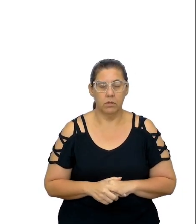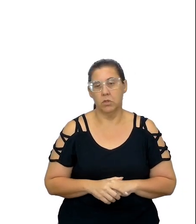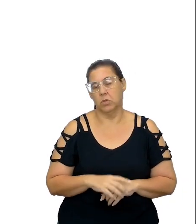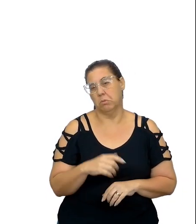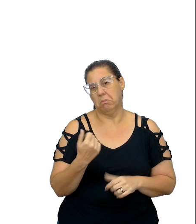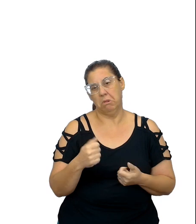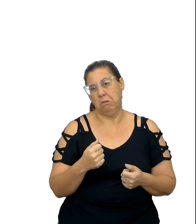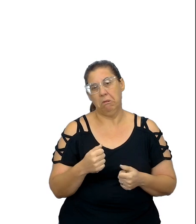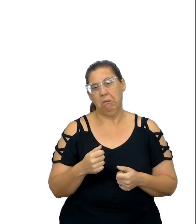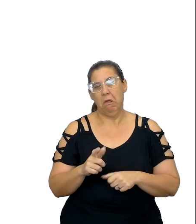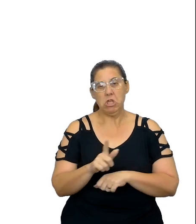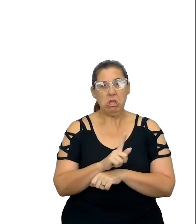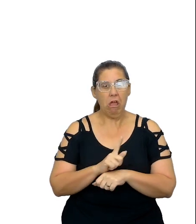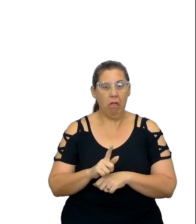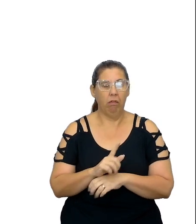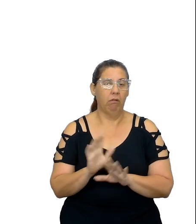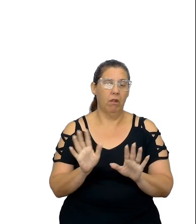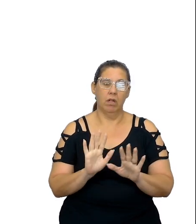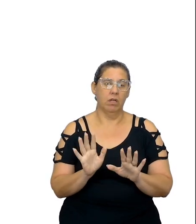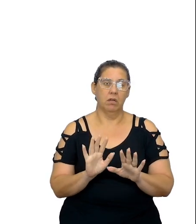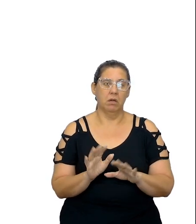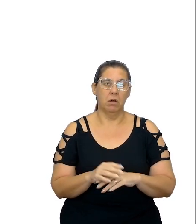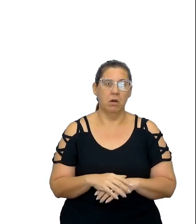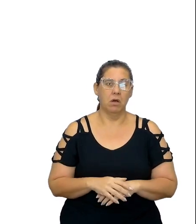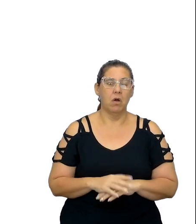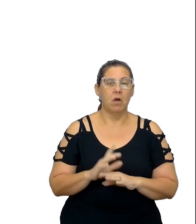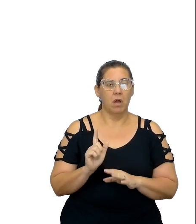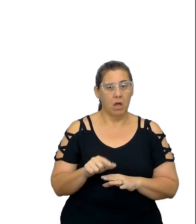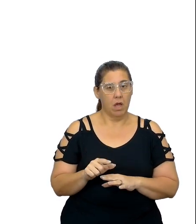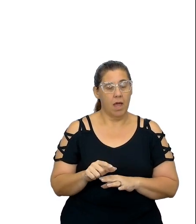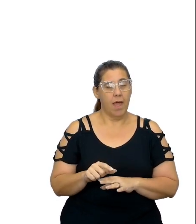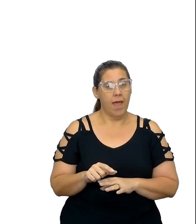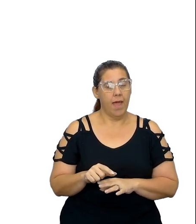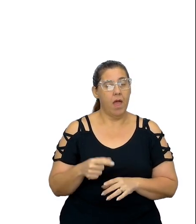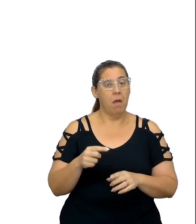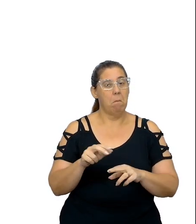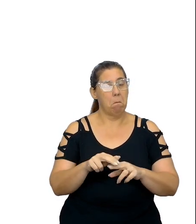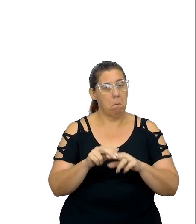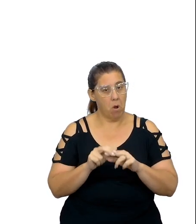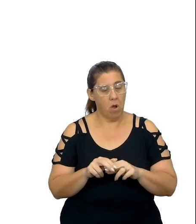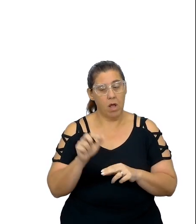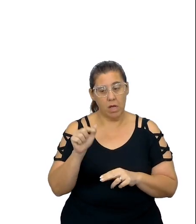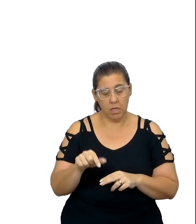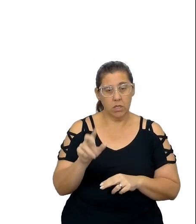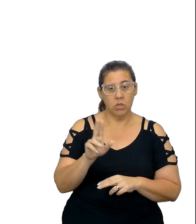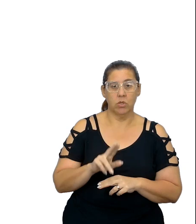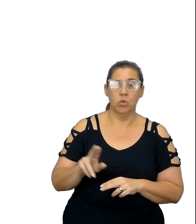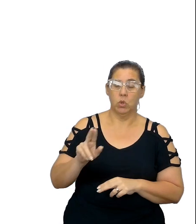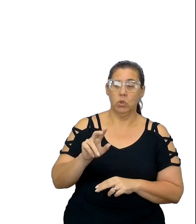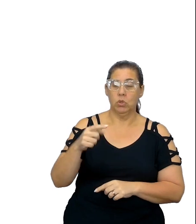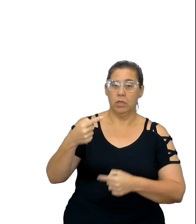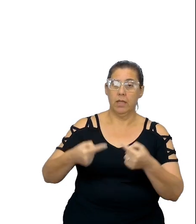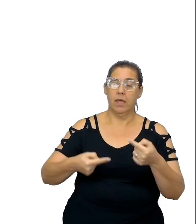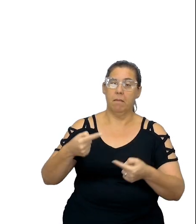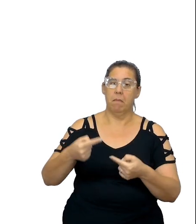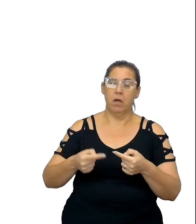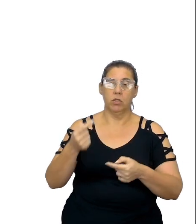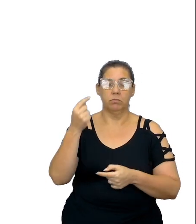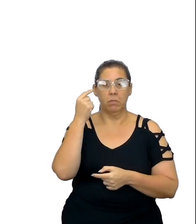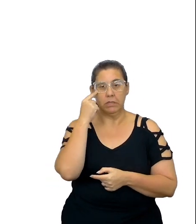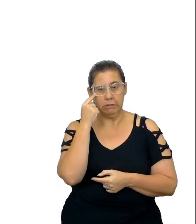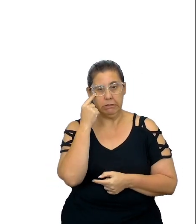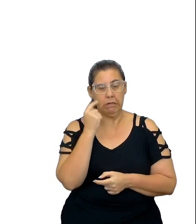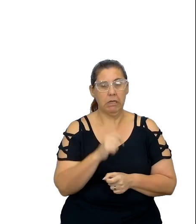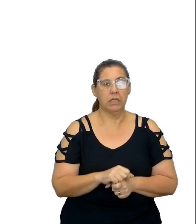né, para não que haja algo contra, em função deste uso de debate, né, pensando